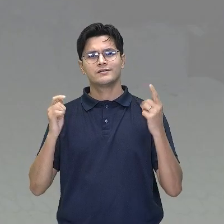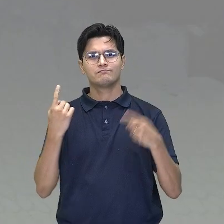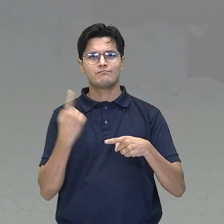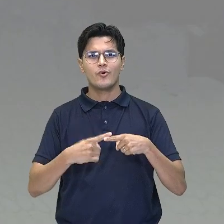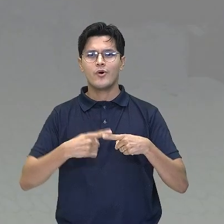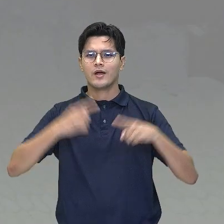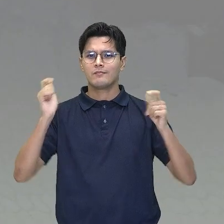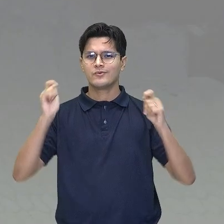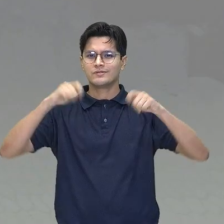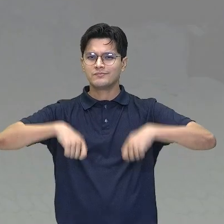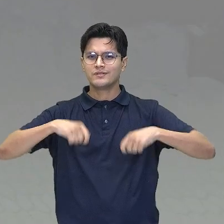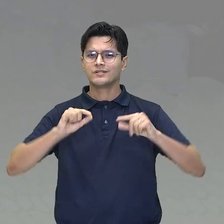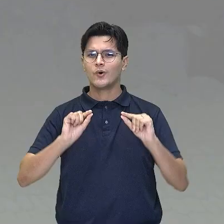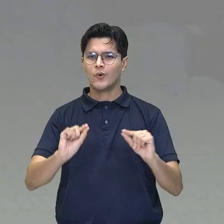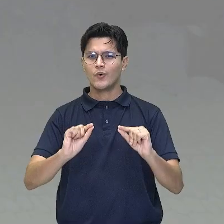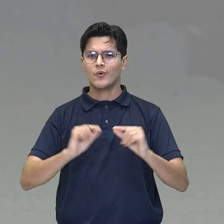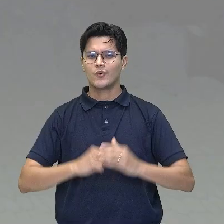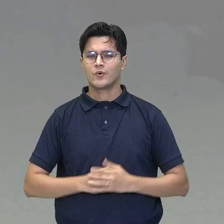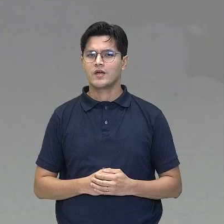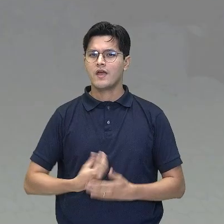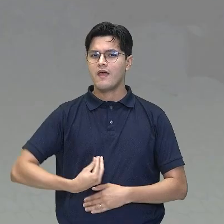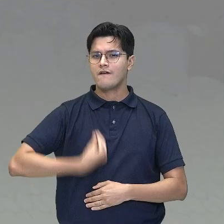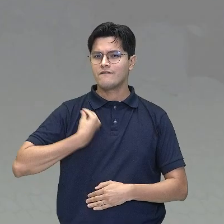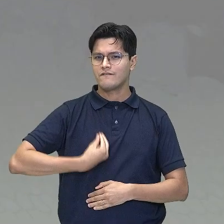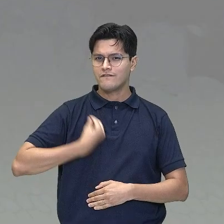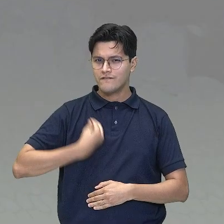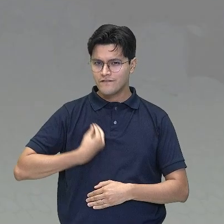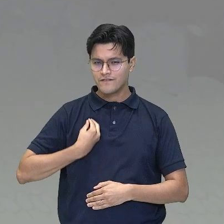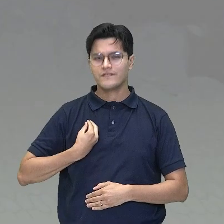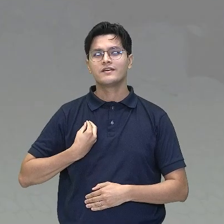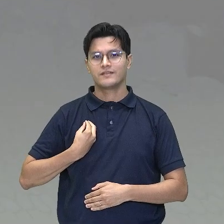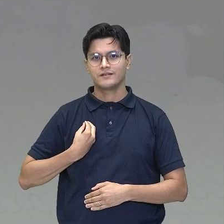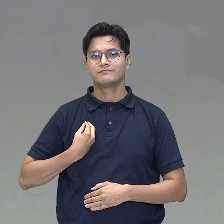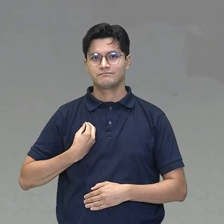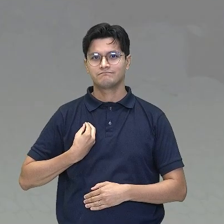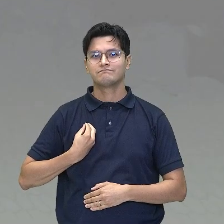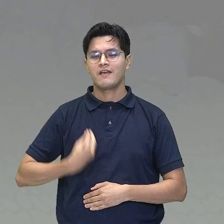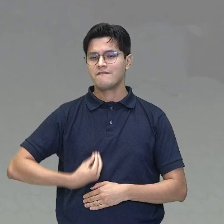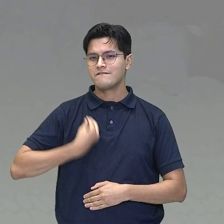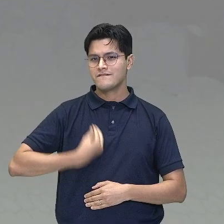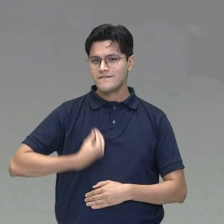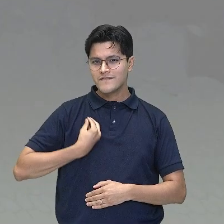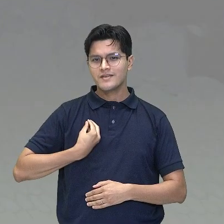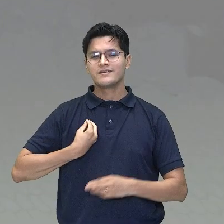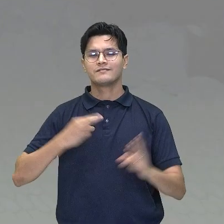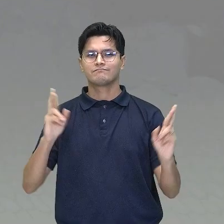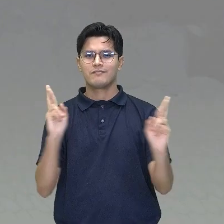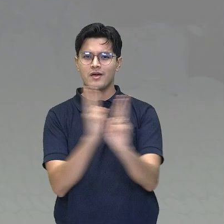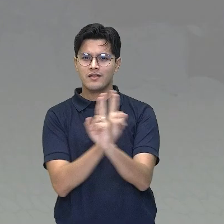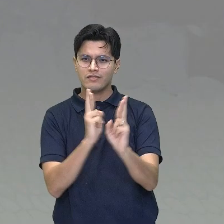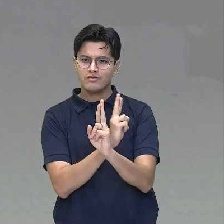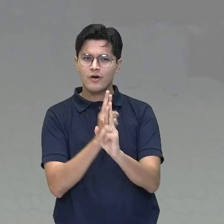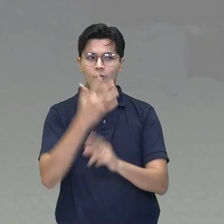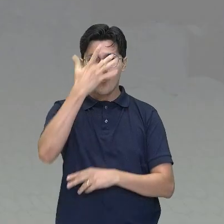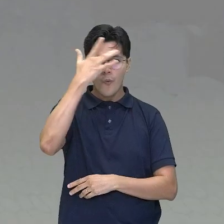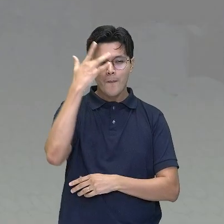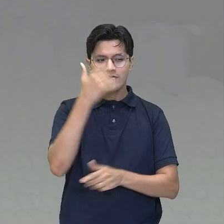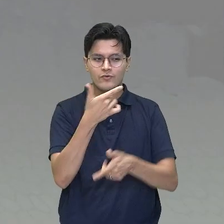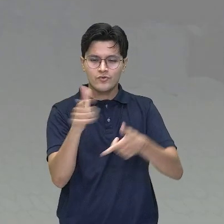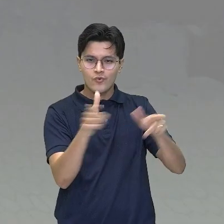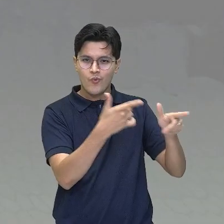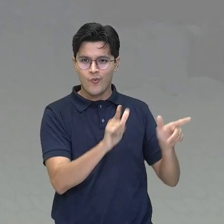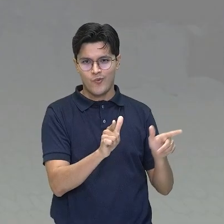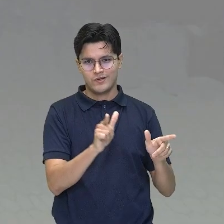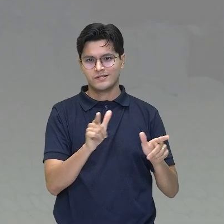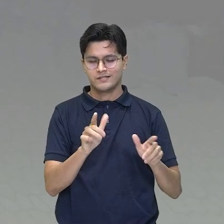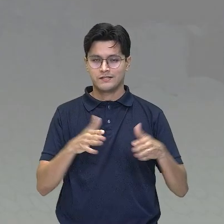a harmonizar a nossa vida cotidiana, a nossa relação com as outras pessoas. Sem a